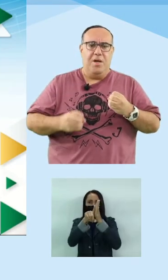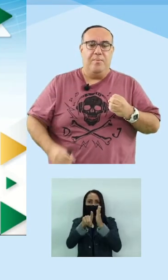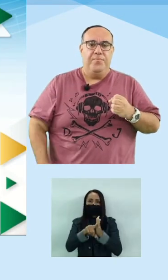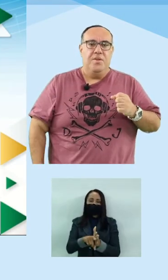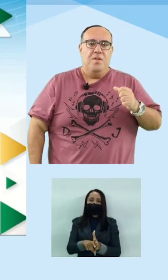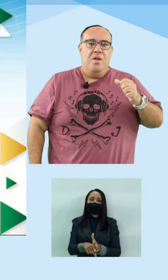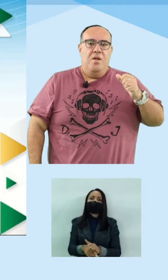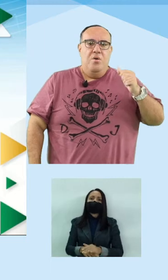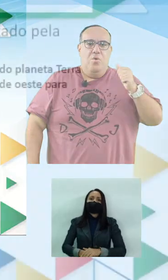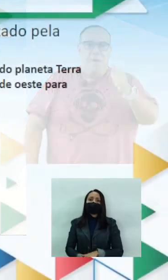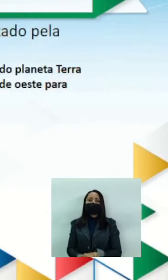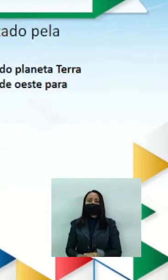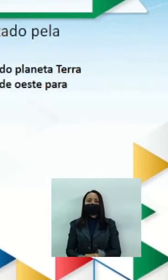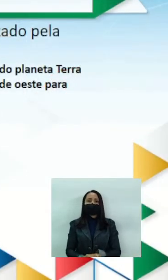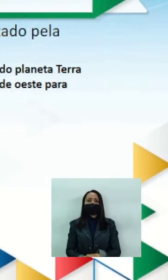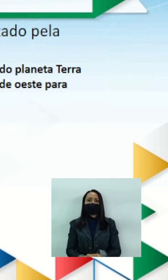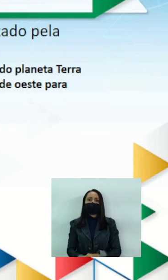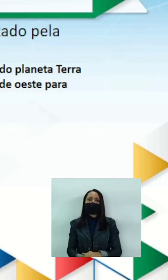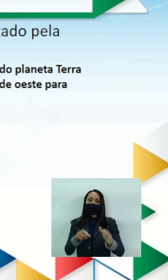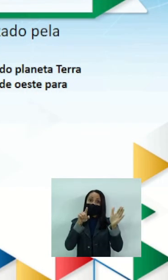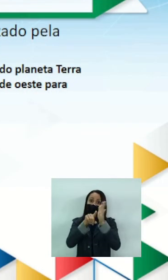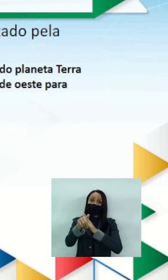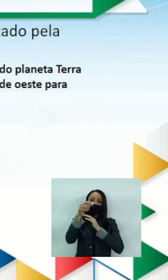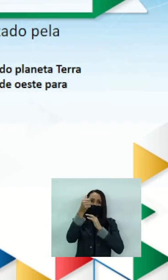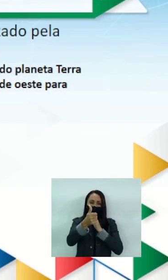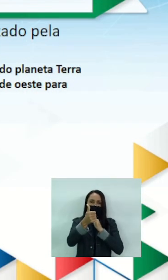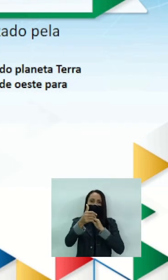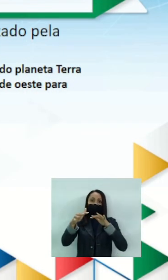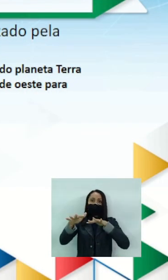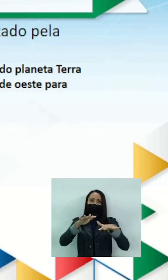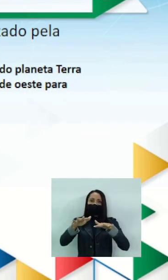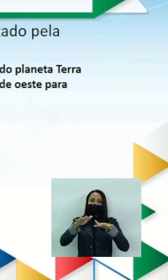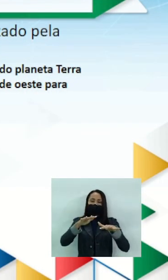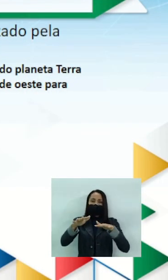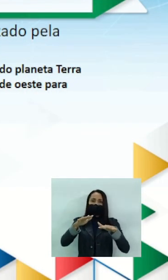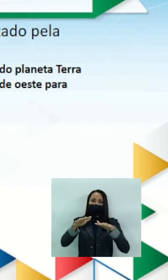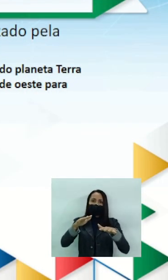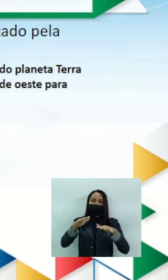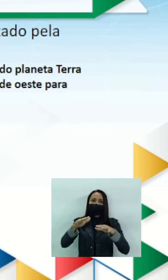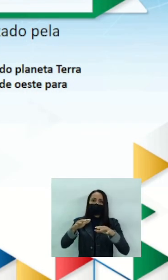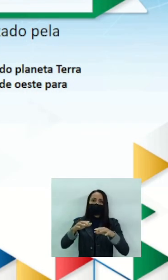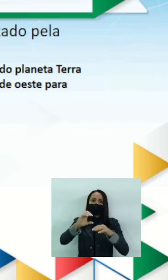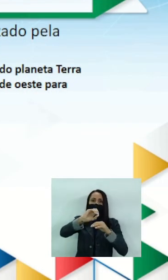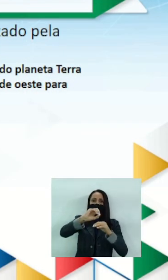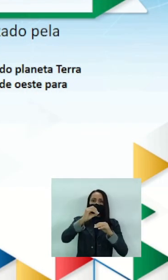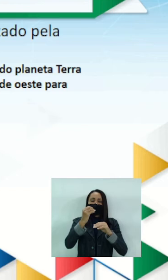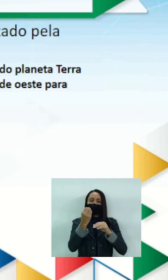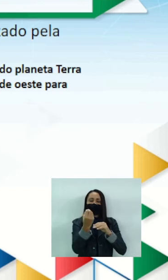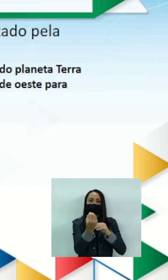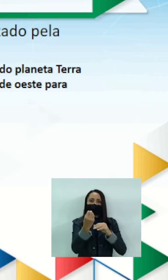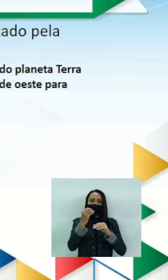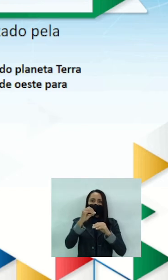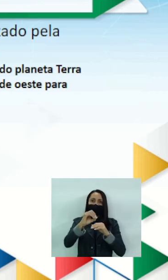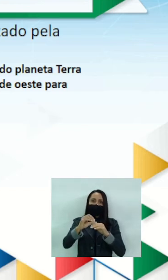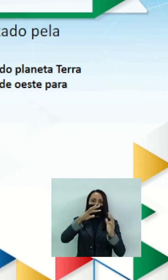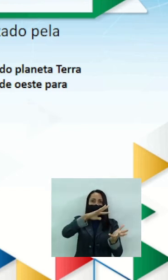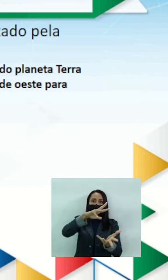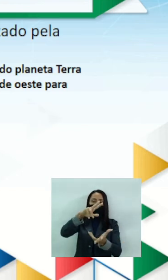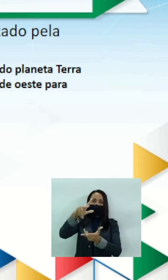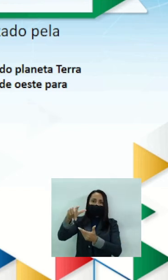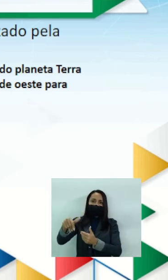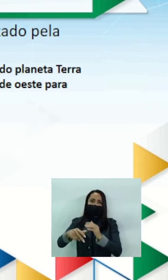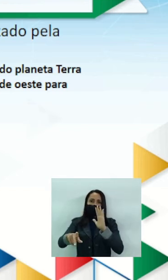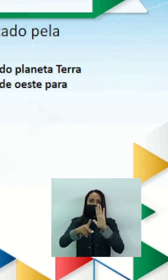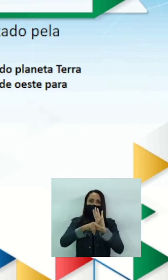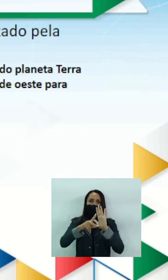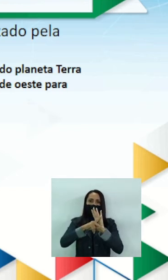Vamos lá. Questão 1. O movimento de rotação, ou seja, o movimento realizado pela Terra em torno do seu próprio